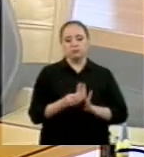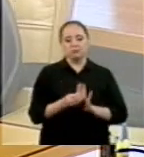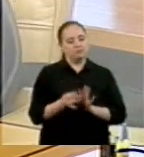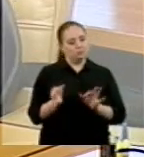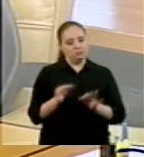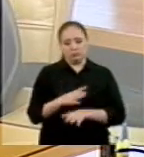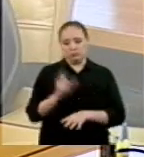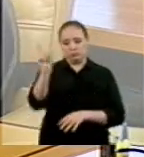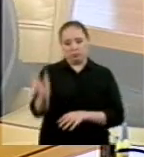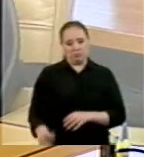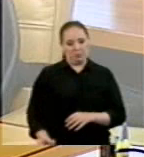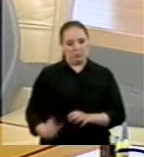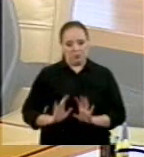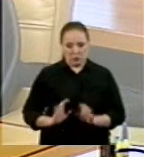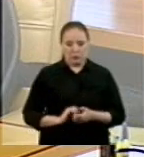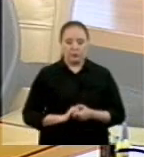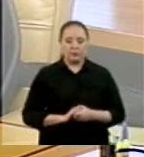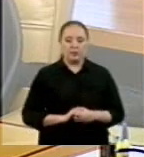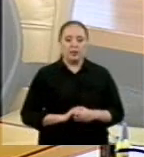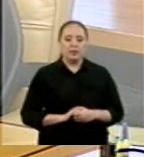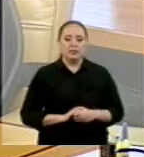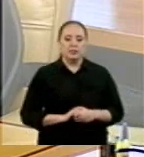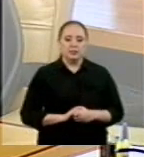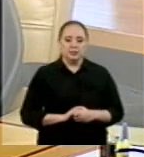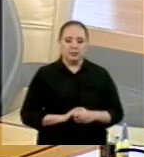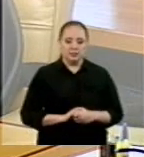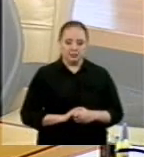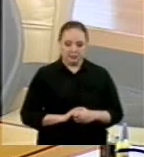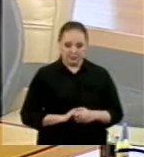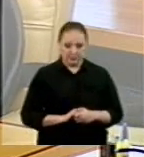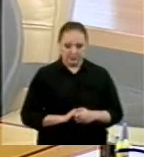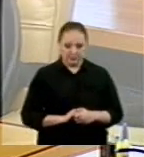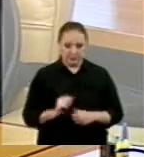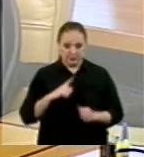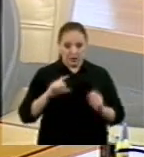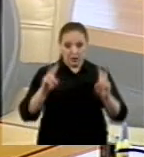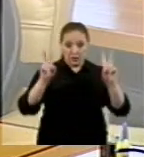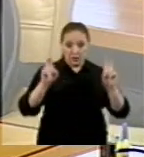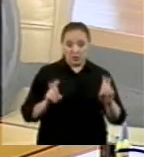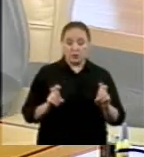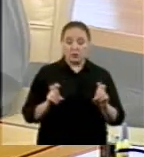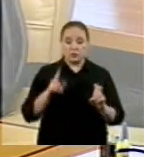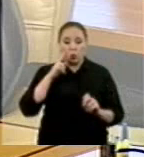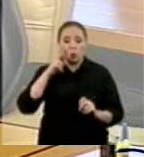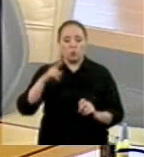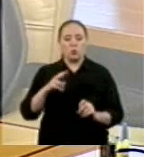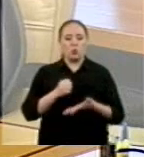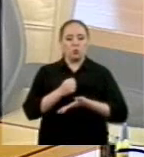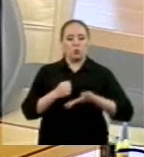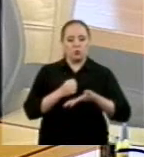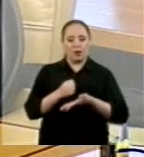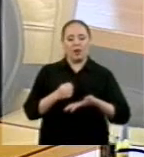sujeito em concreto. E há, ao se enfrentar essa questão, portanto, à luz desta